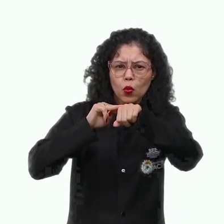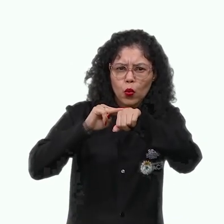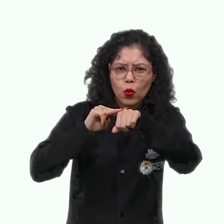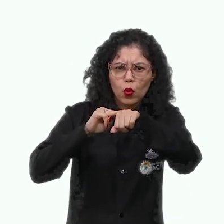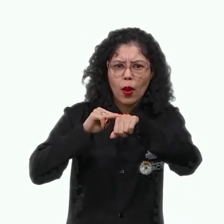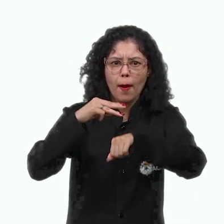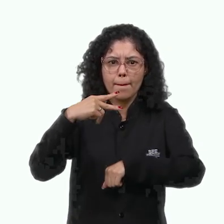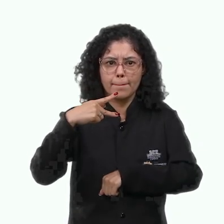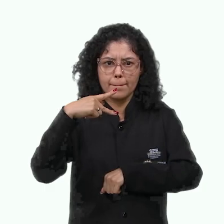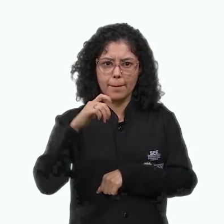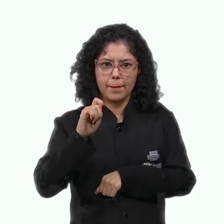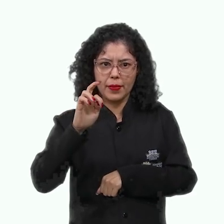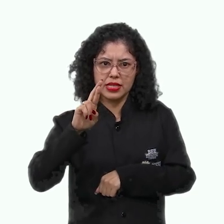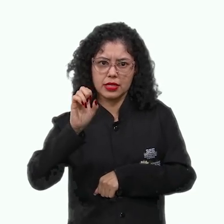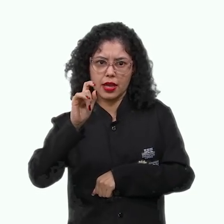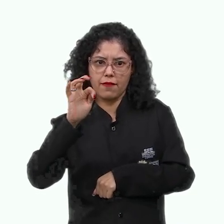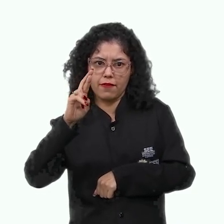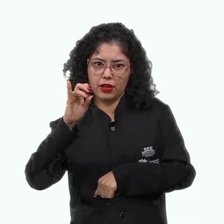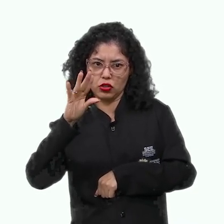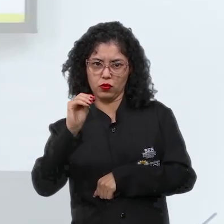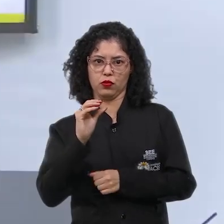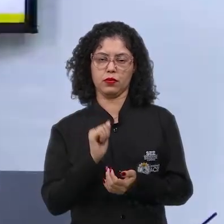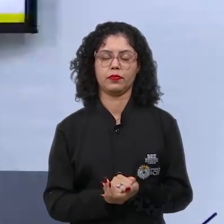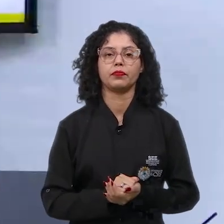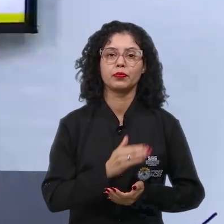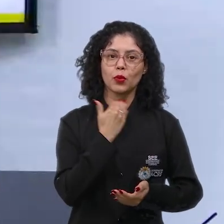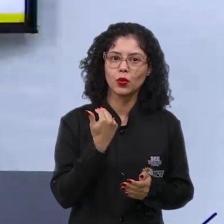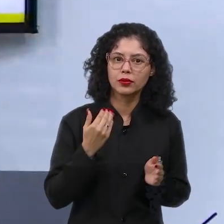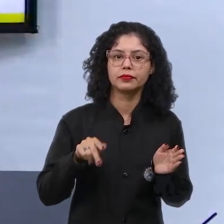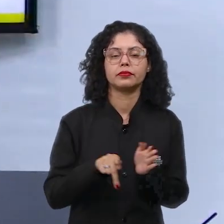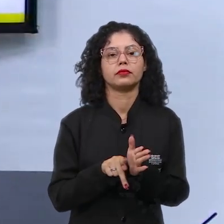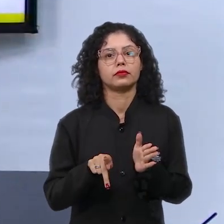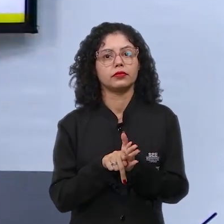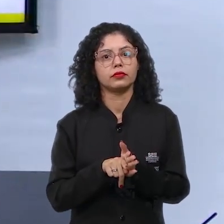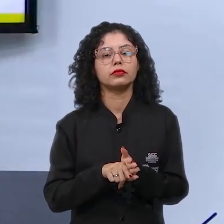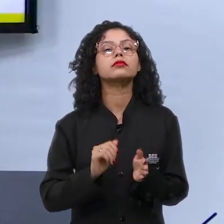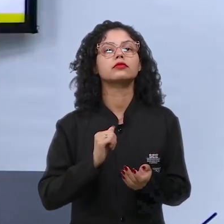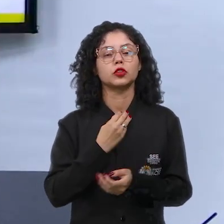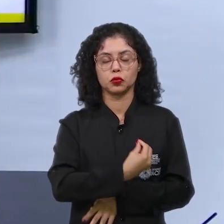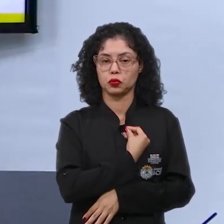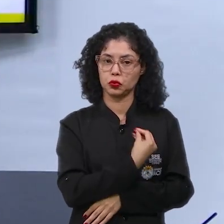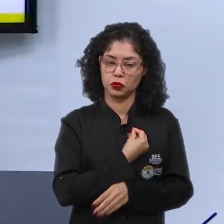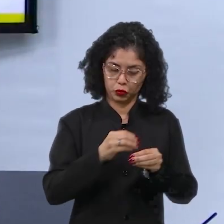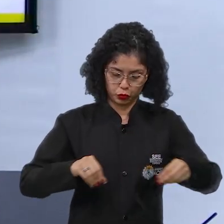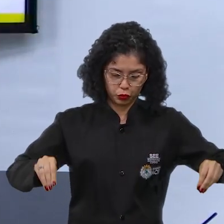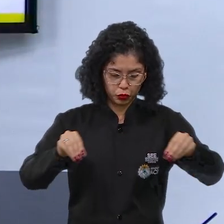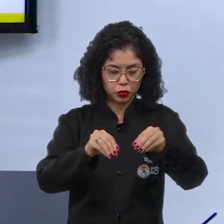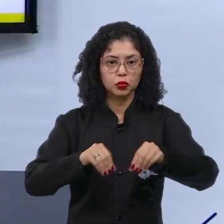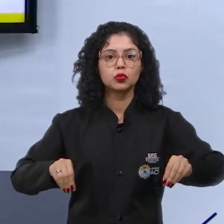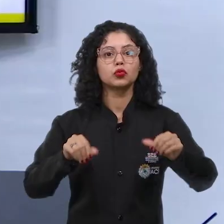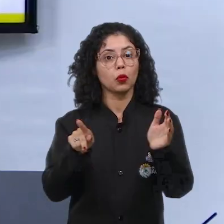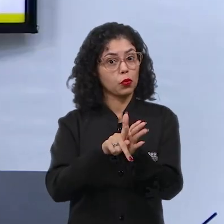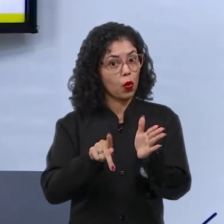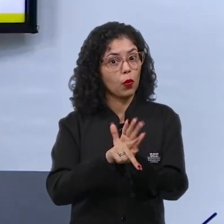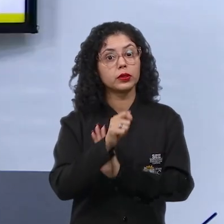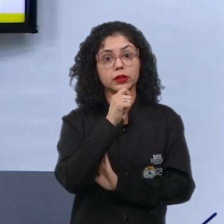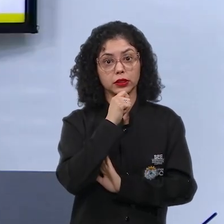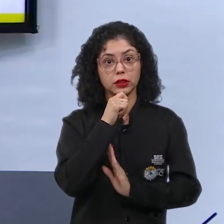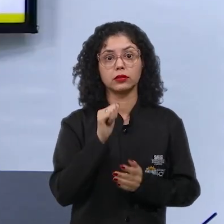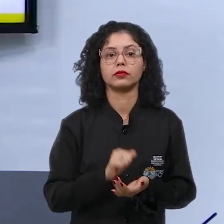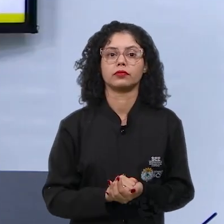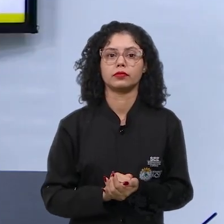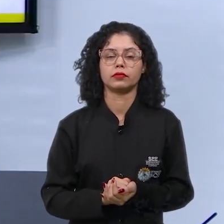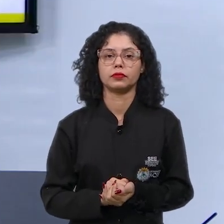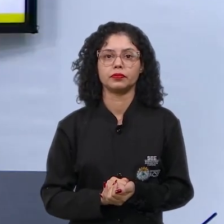soja. E esses fungos, pessoal, eles vivem no ambiente naturalmente, vivem no solo, fazendo, né, suas